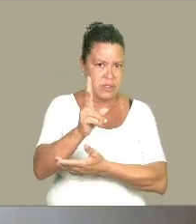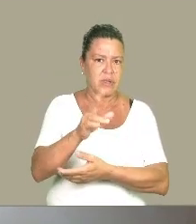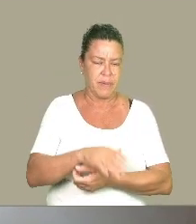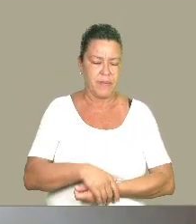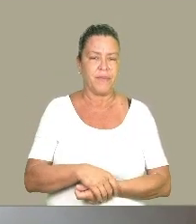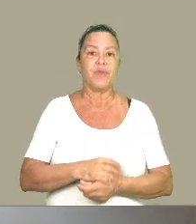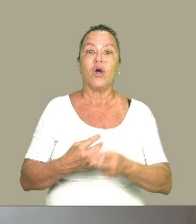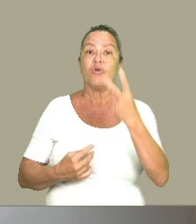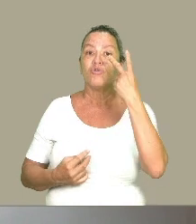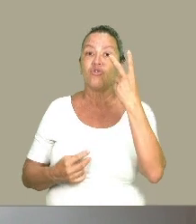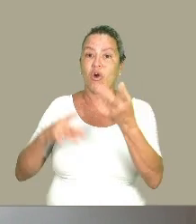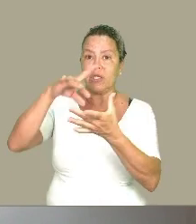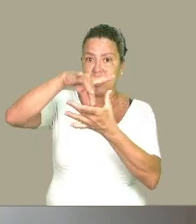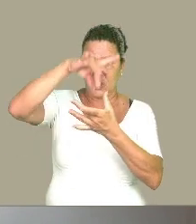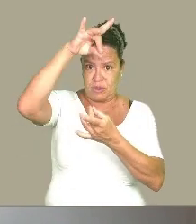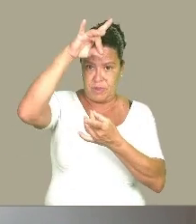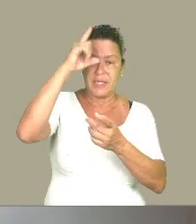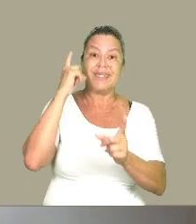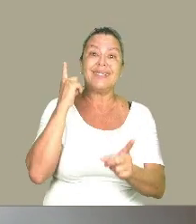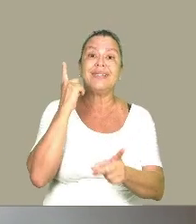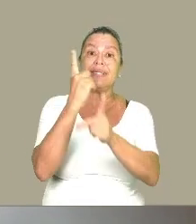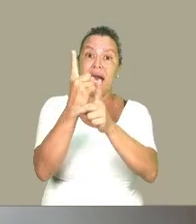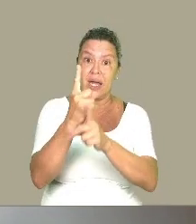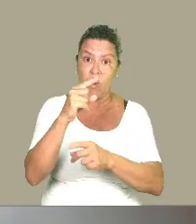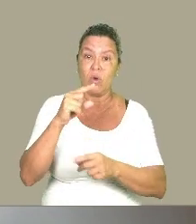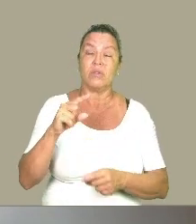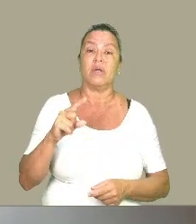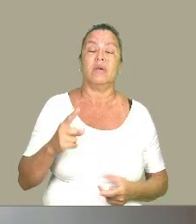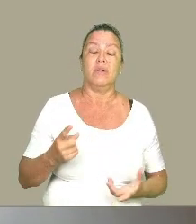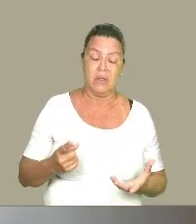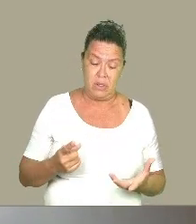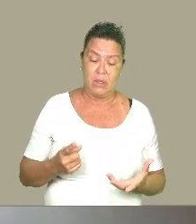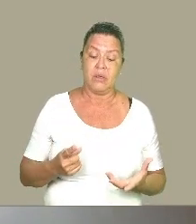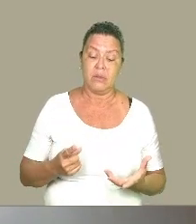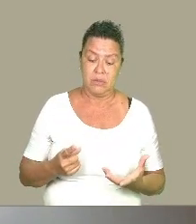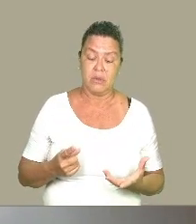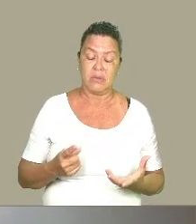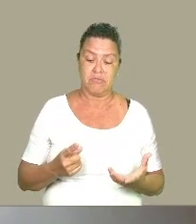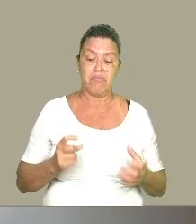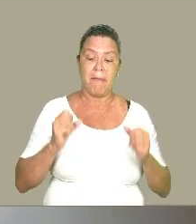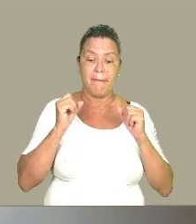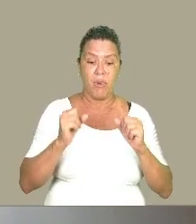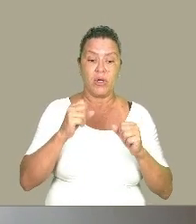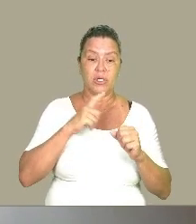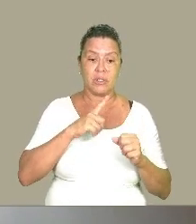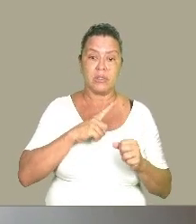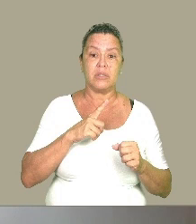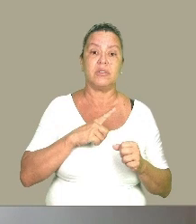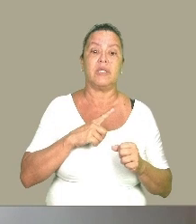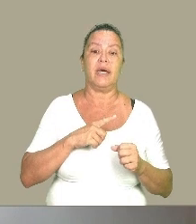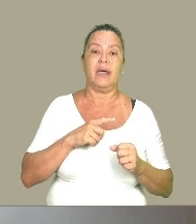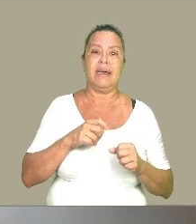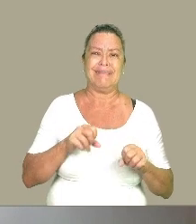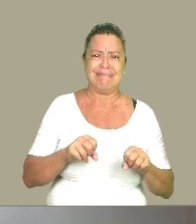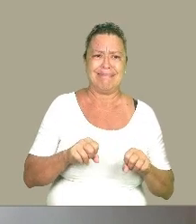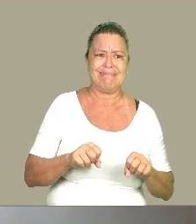dois espíritos que estão se encontrando num lar, onde muito provavelmente haverá